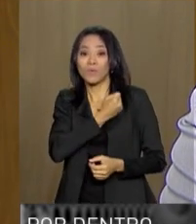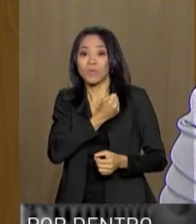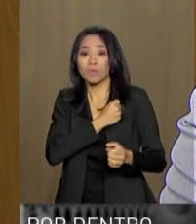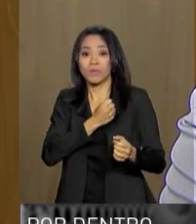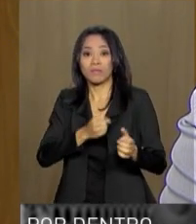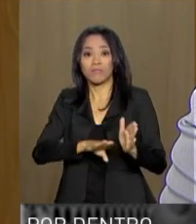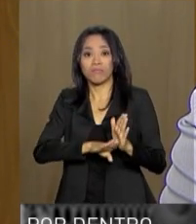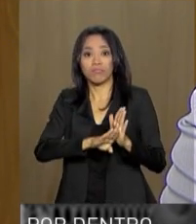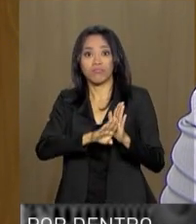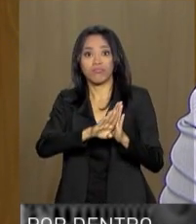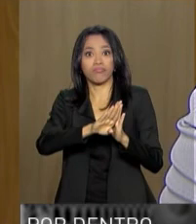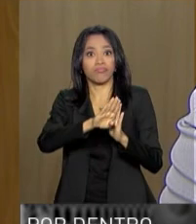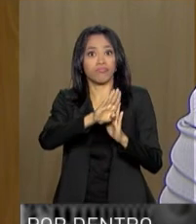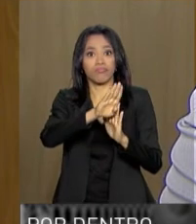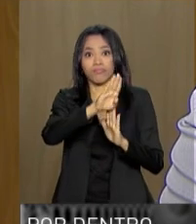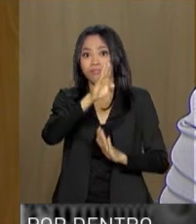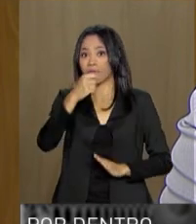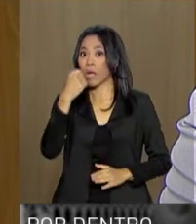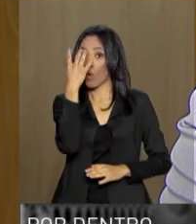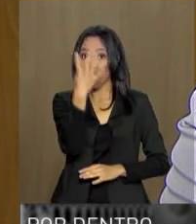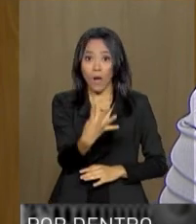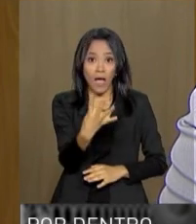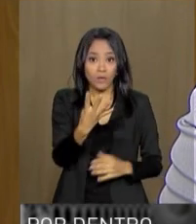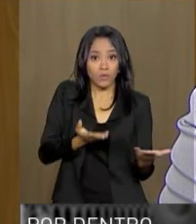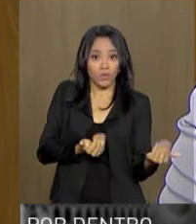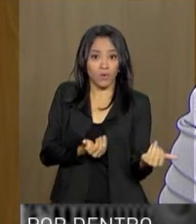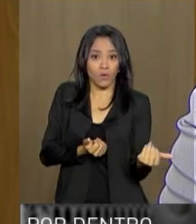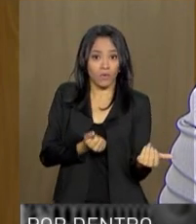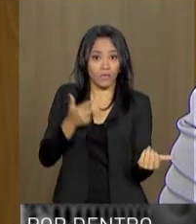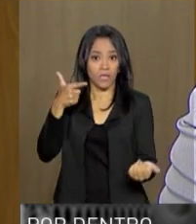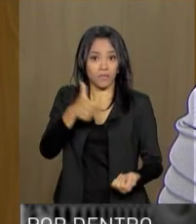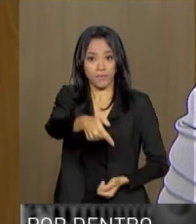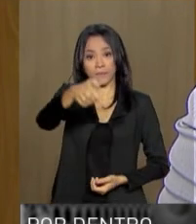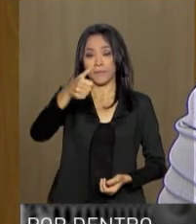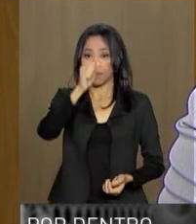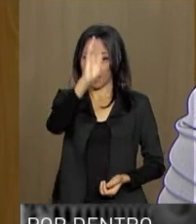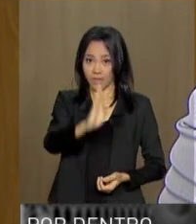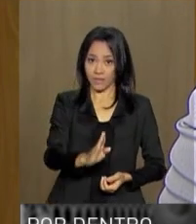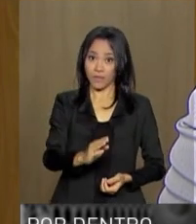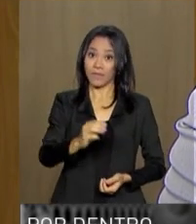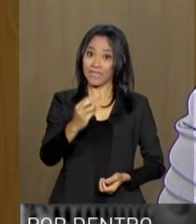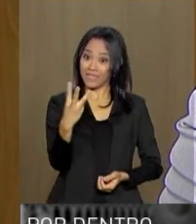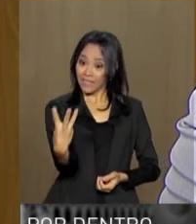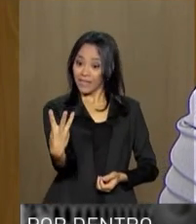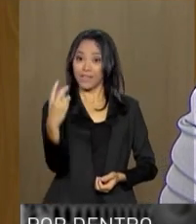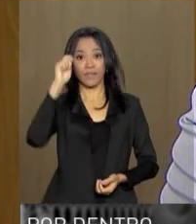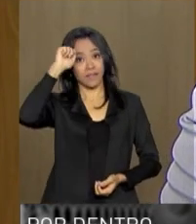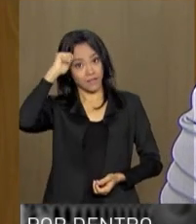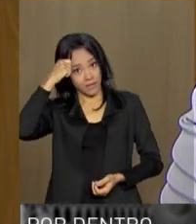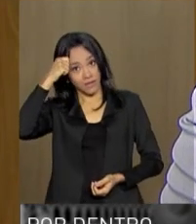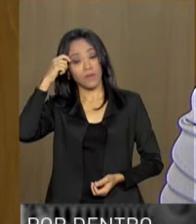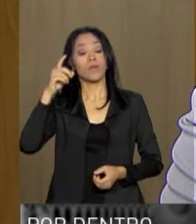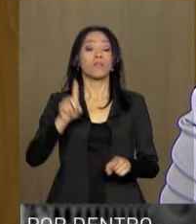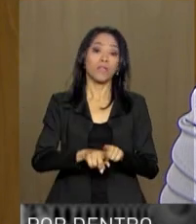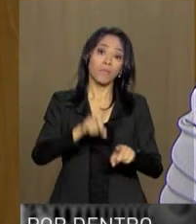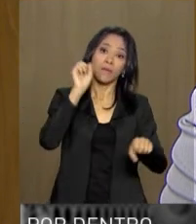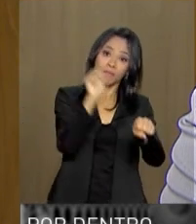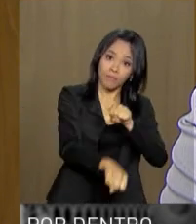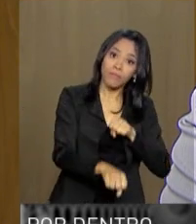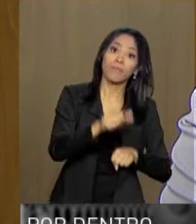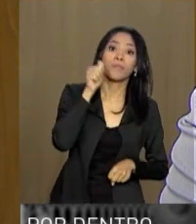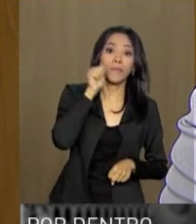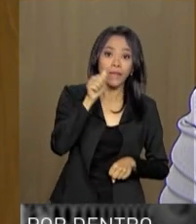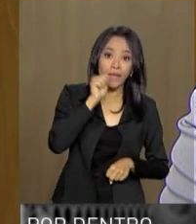assassinatos no brasil a cada quatro jovens assassinados três são negros é o feminicídio com o assassinato de mulheres